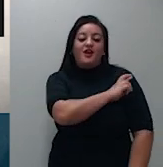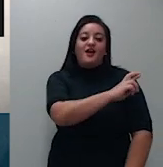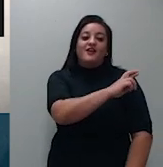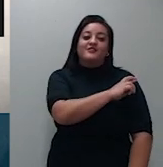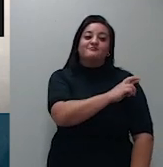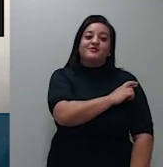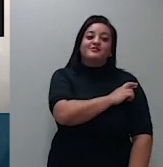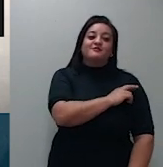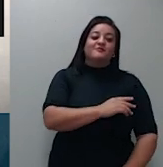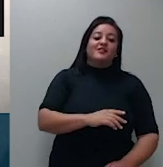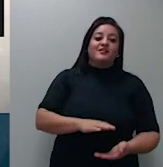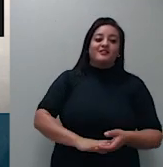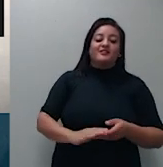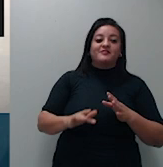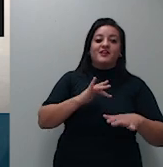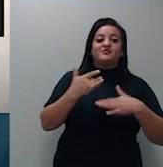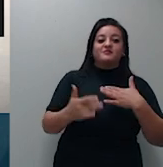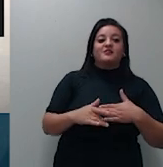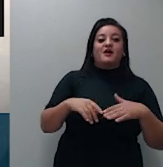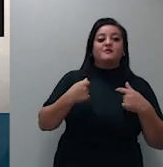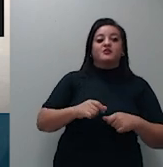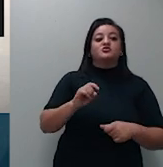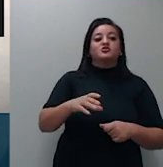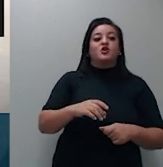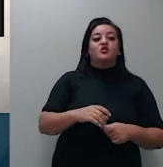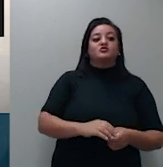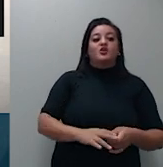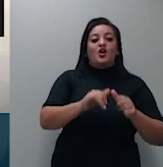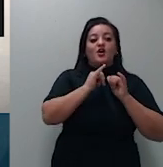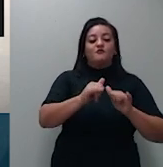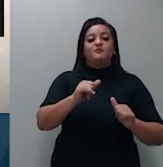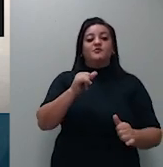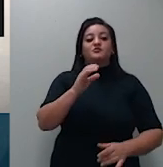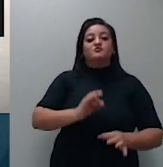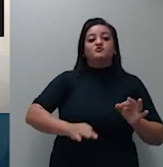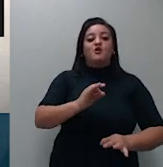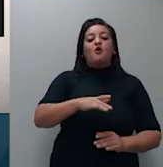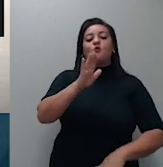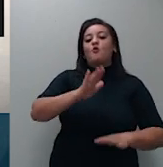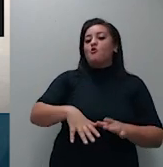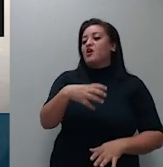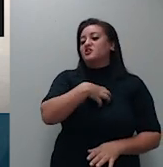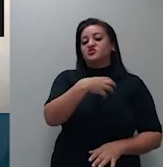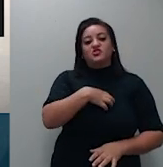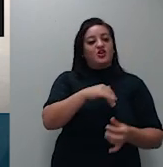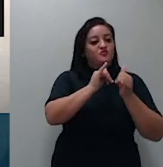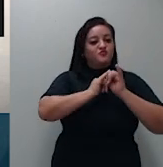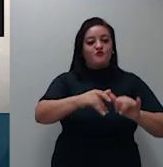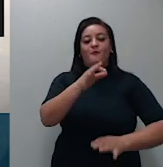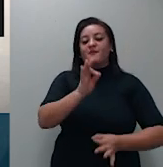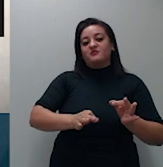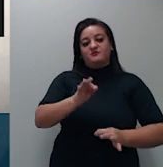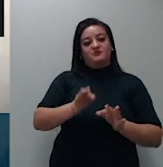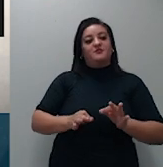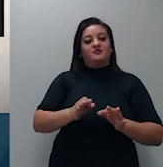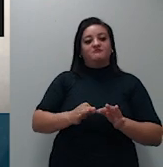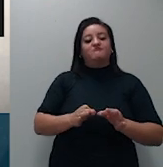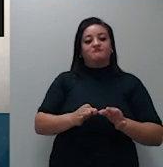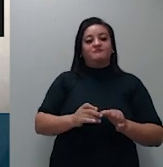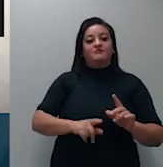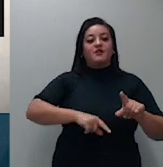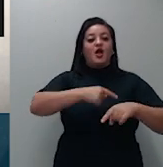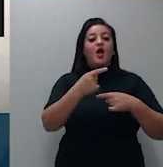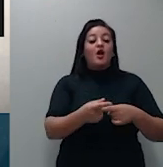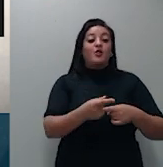depende apenas de notificação por qualquer meio ou qualquer B após o advento